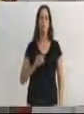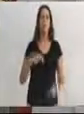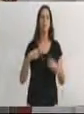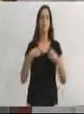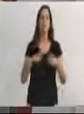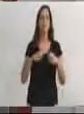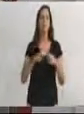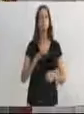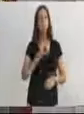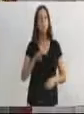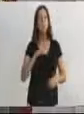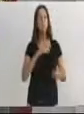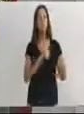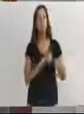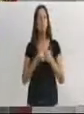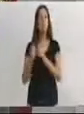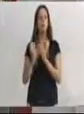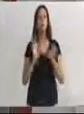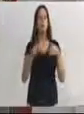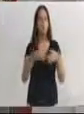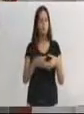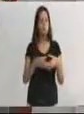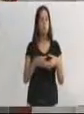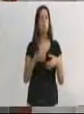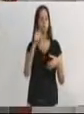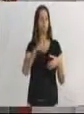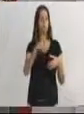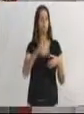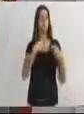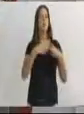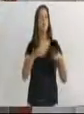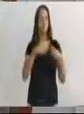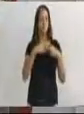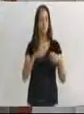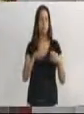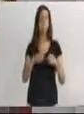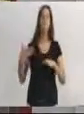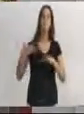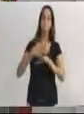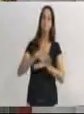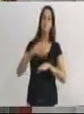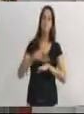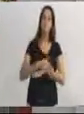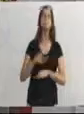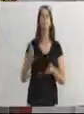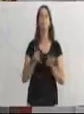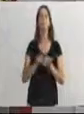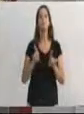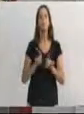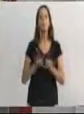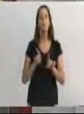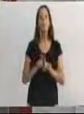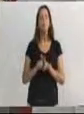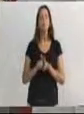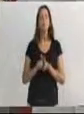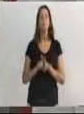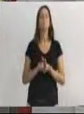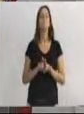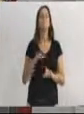com o apoio da comissão pelo orfanato da comissão de transporte nossa casa que participa também ativamente dessa comissão certamente